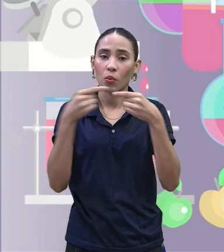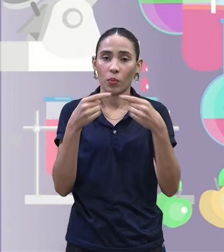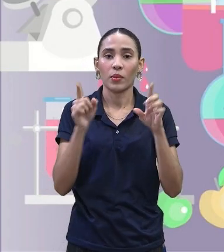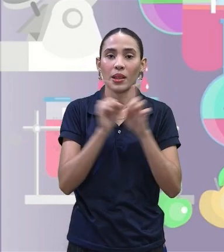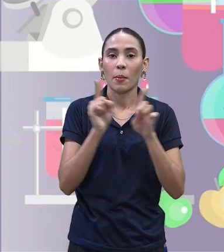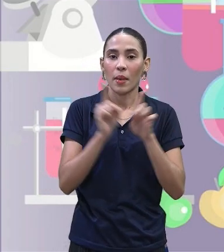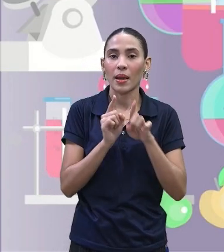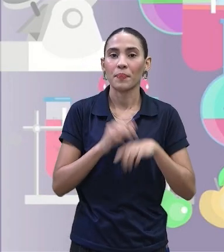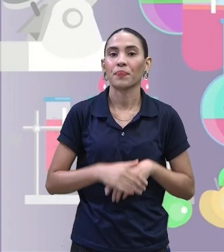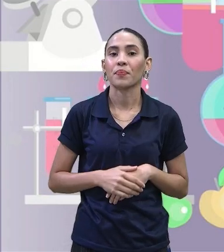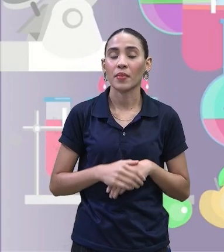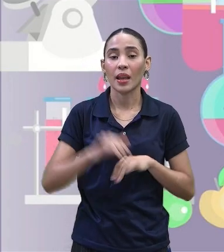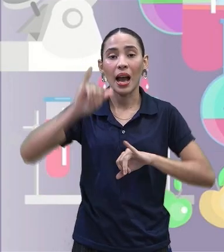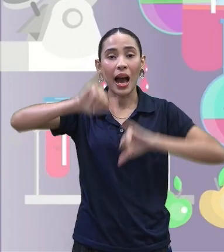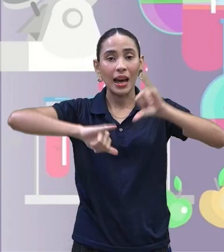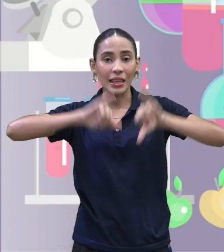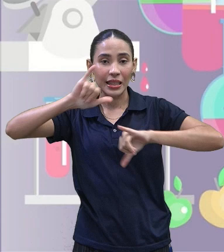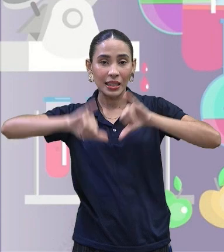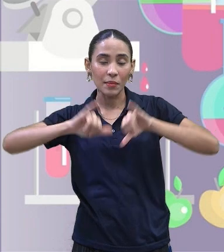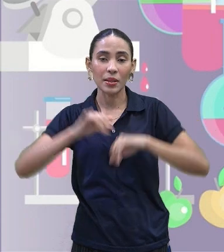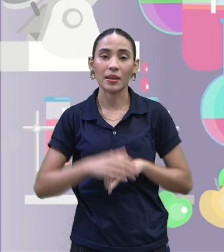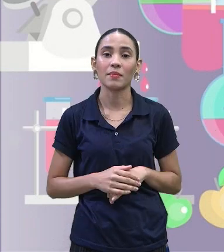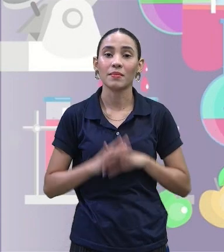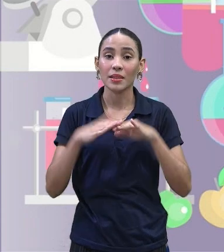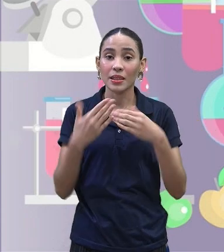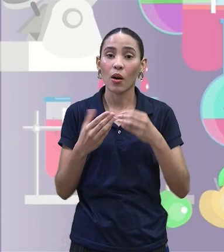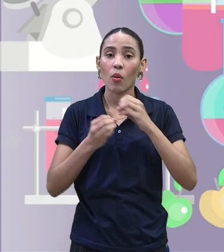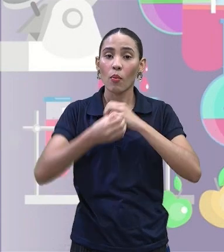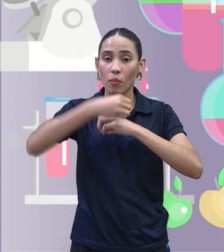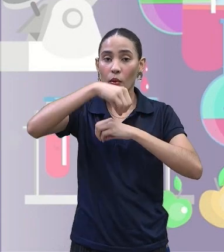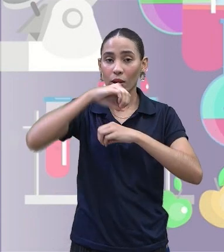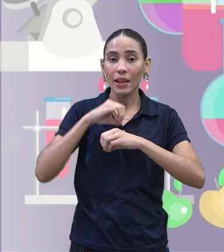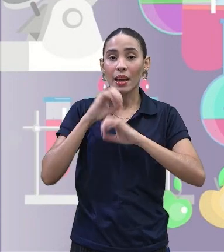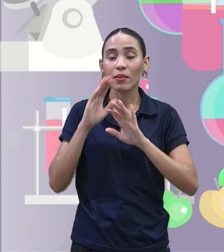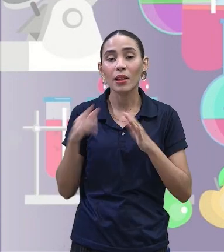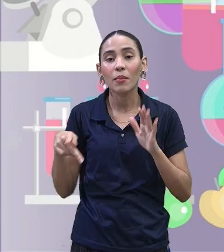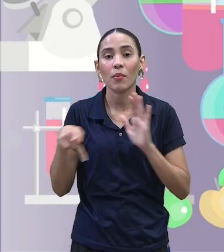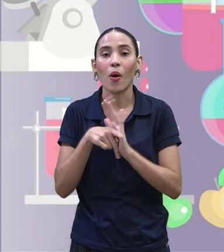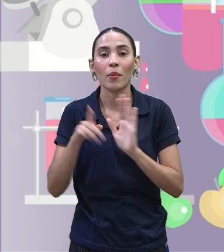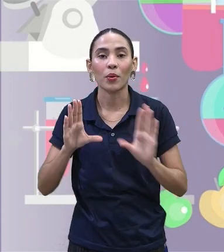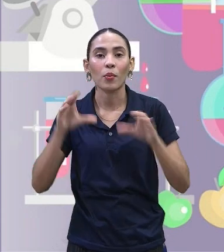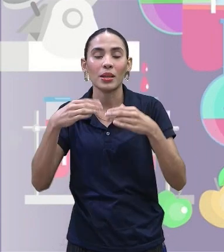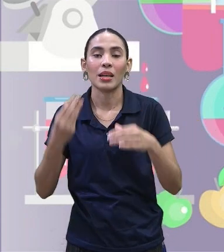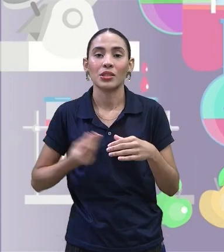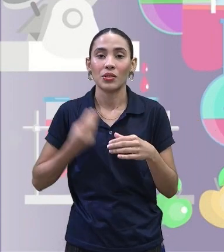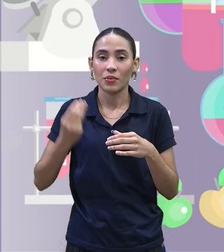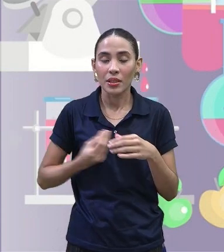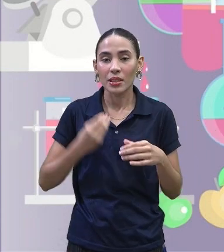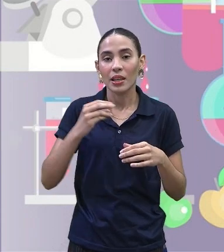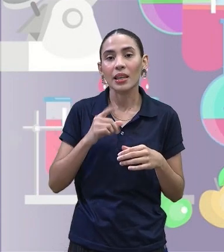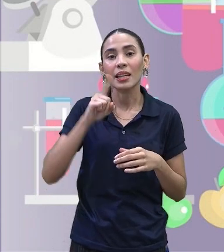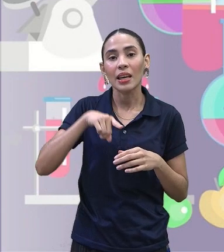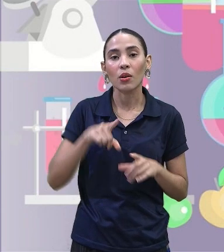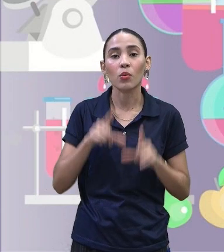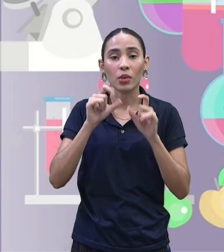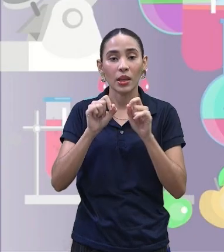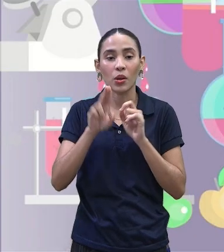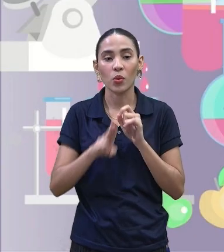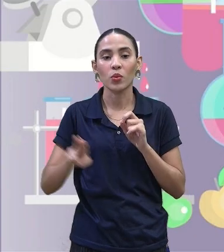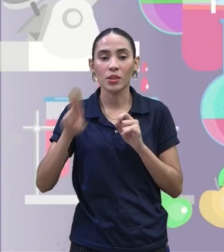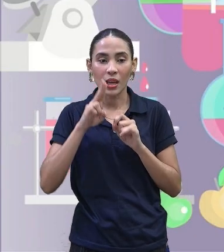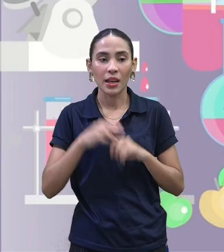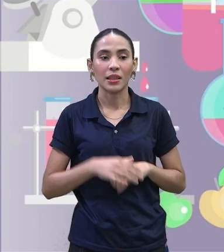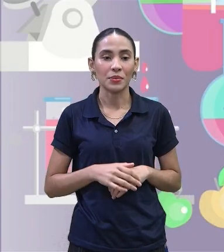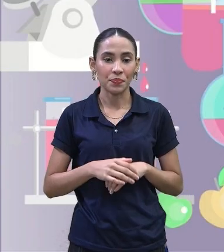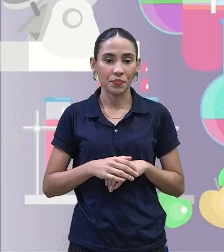com a química, ou seja, moléculas, então, dos organismos vivos que vão ser, então,